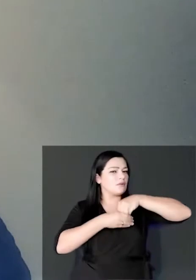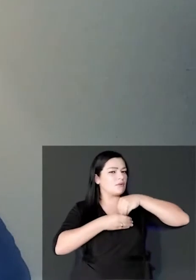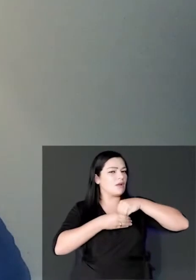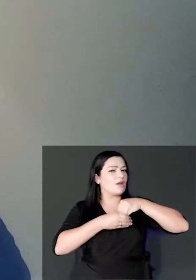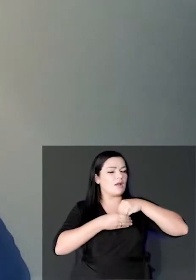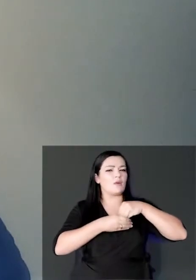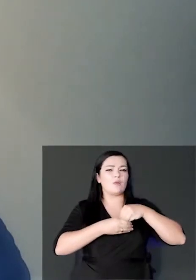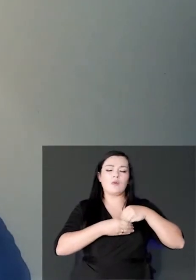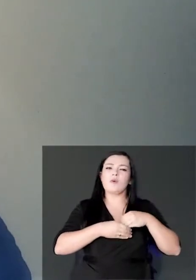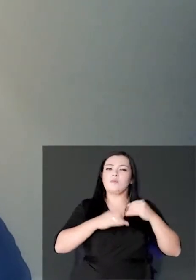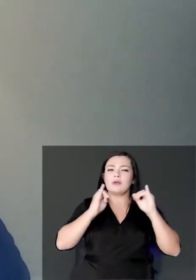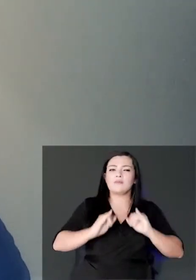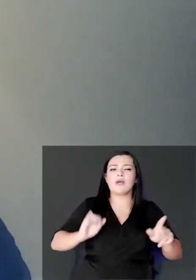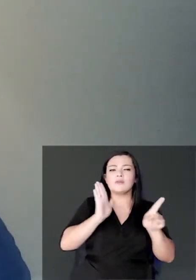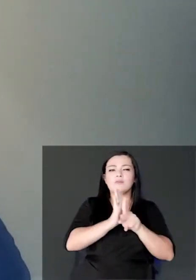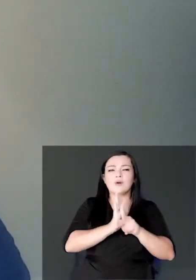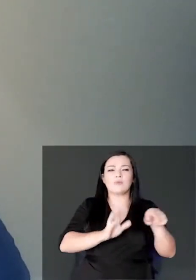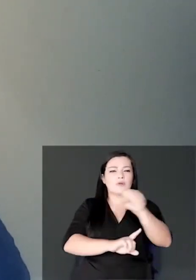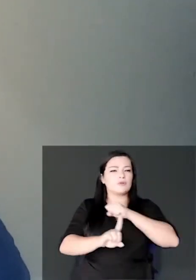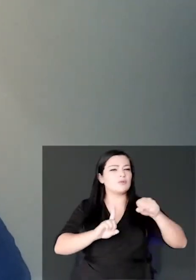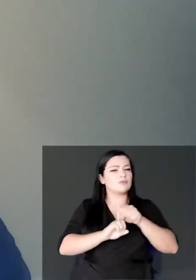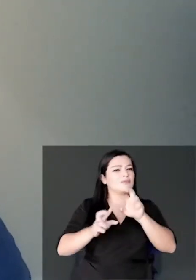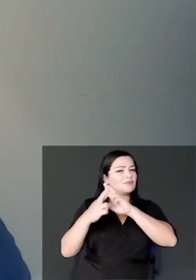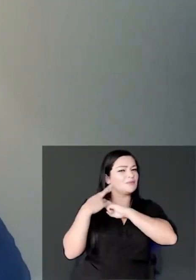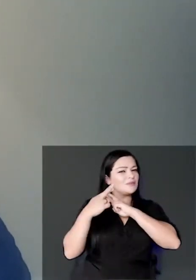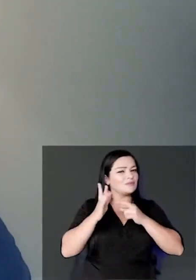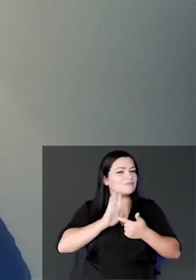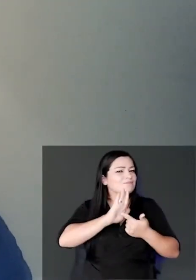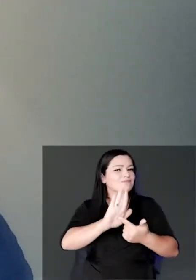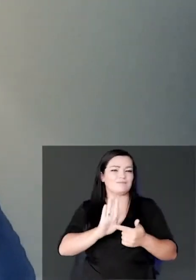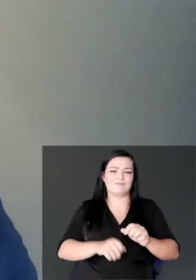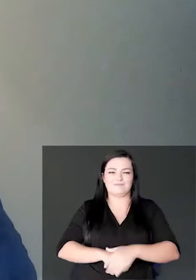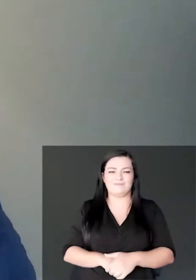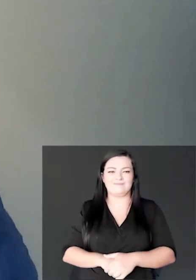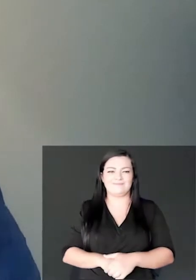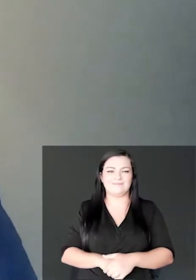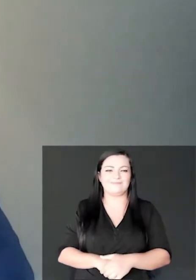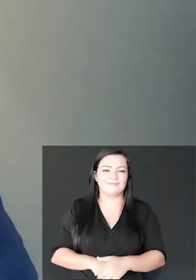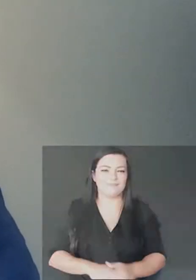coerente internamente, com uma imagem socialmente responsável que se projete para fora.